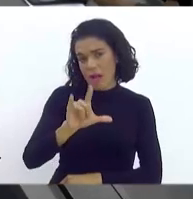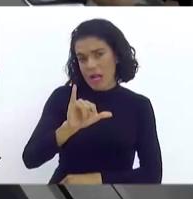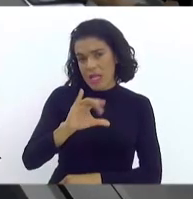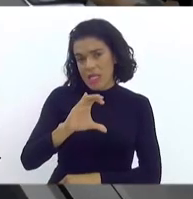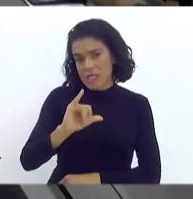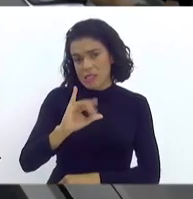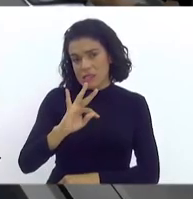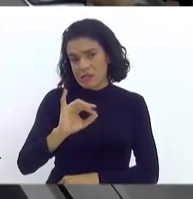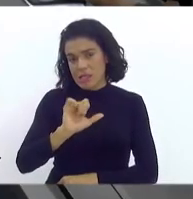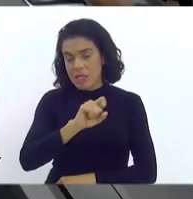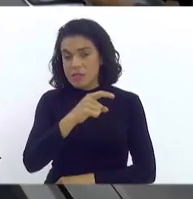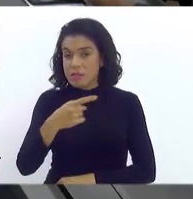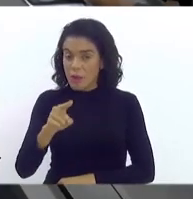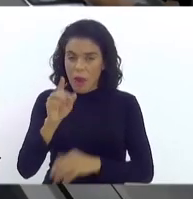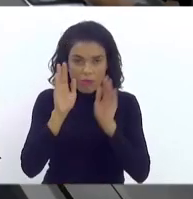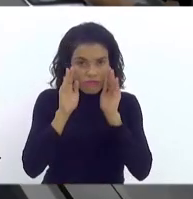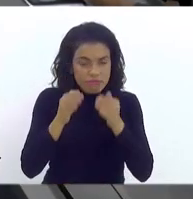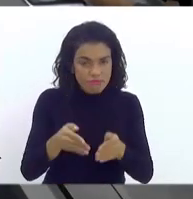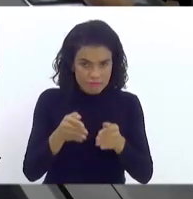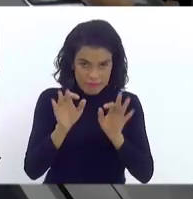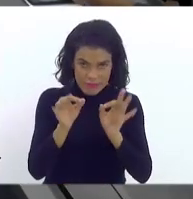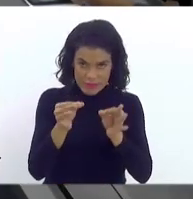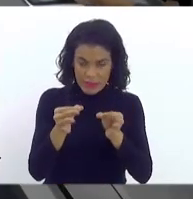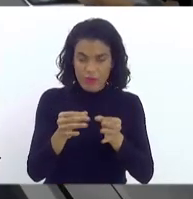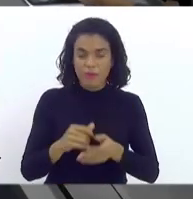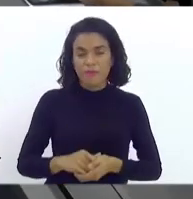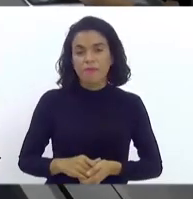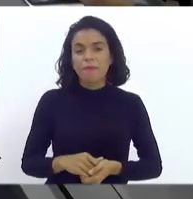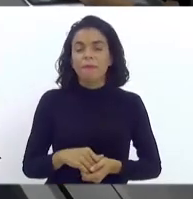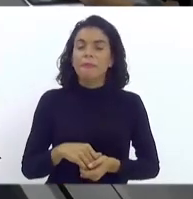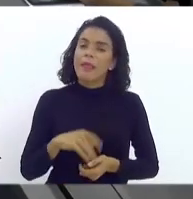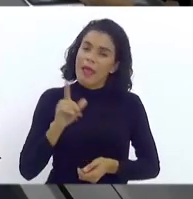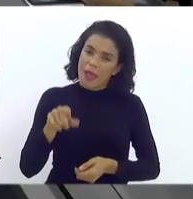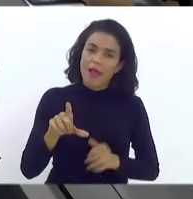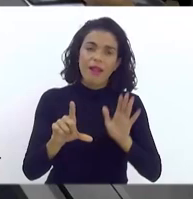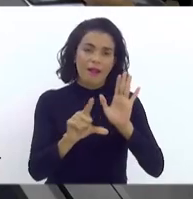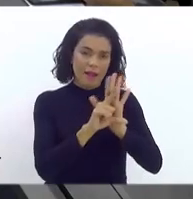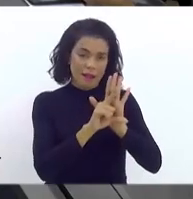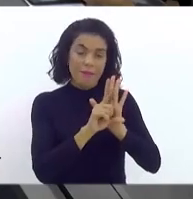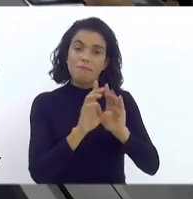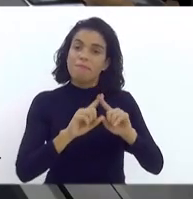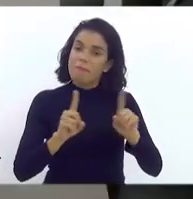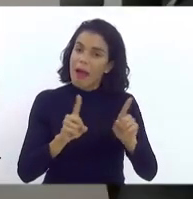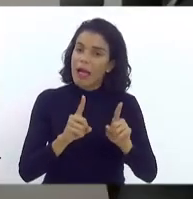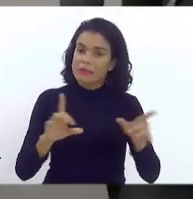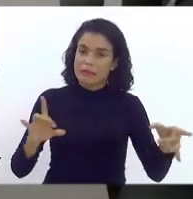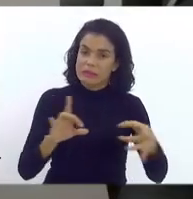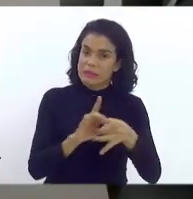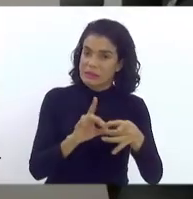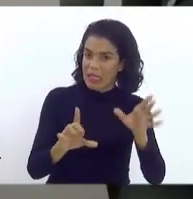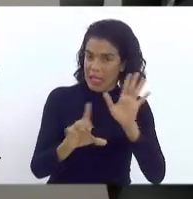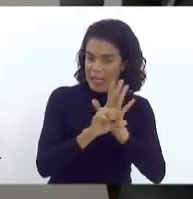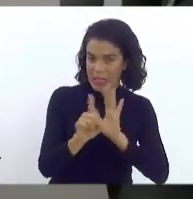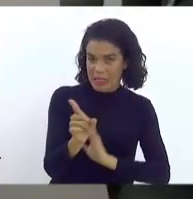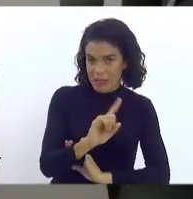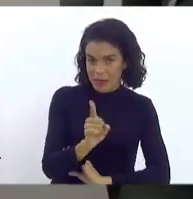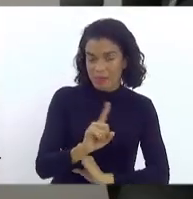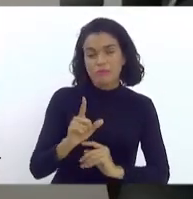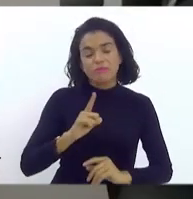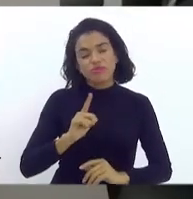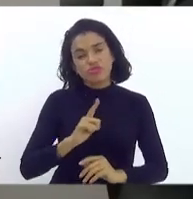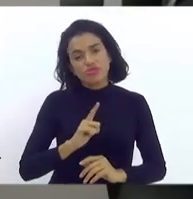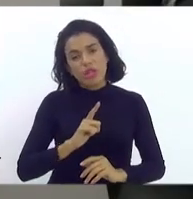Né? Como é que é feito isso? É um pouco baseado na lei, apesar de a gente não responder a lei e também procedimentos internos,